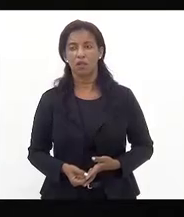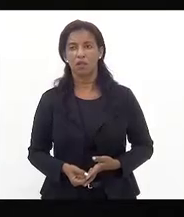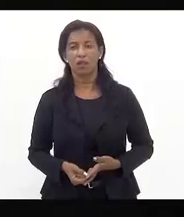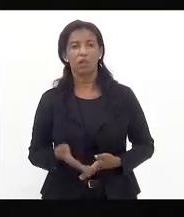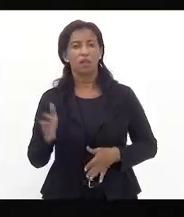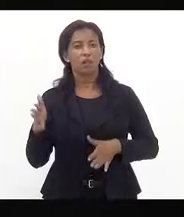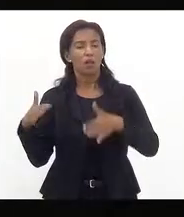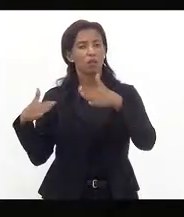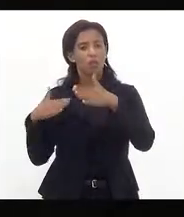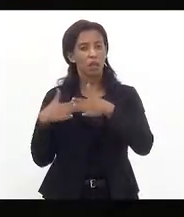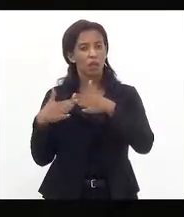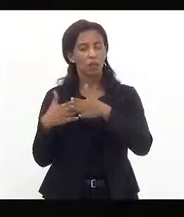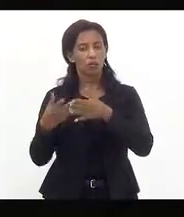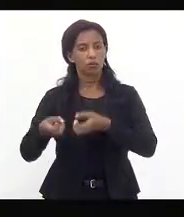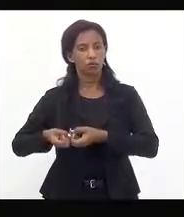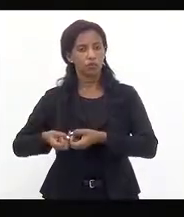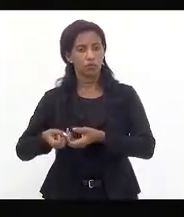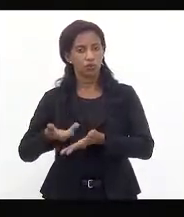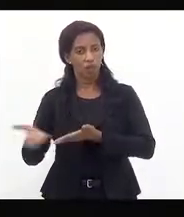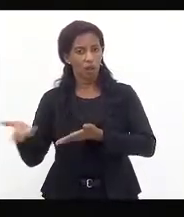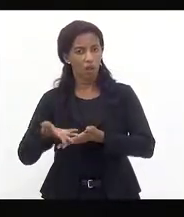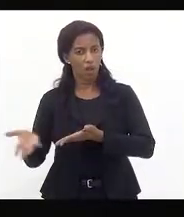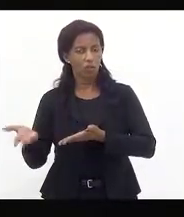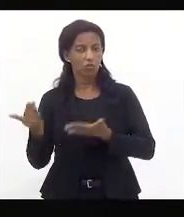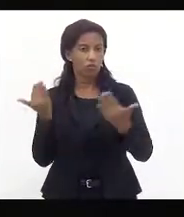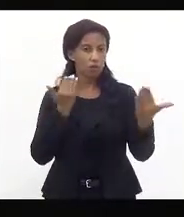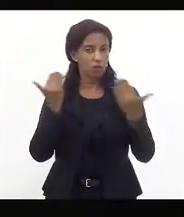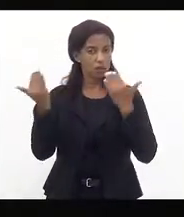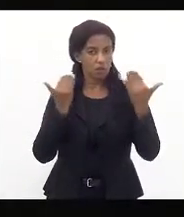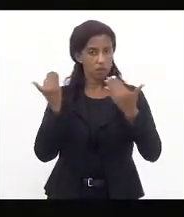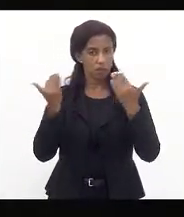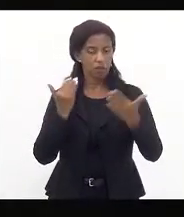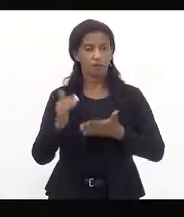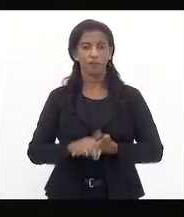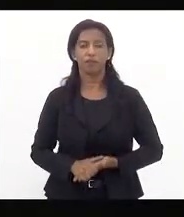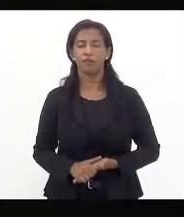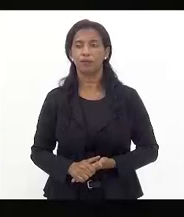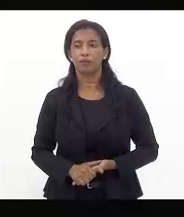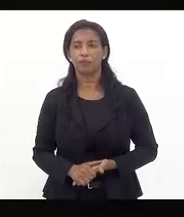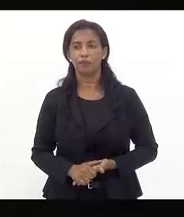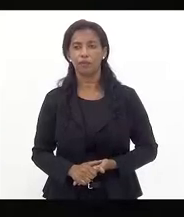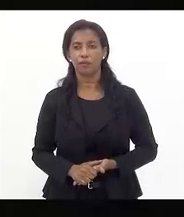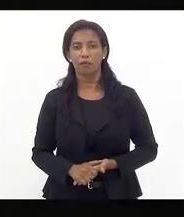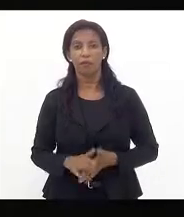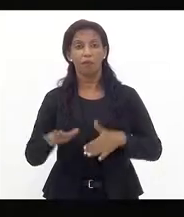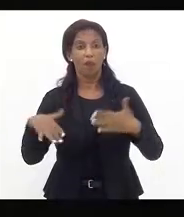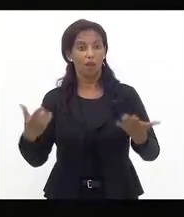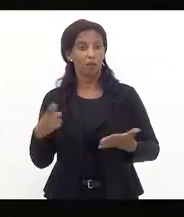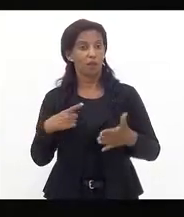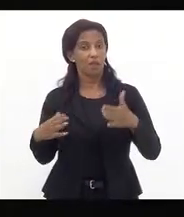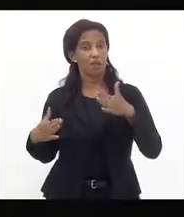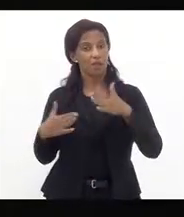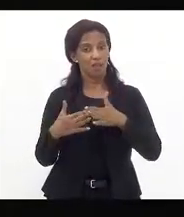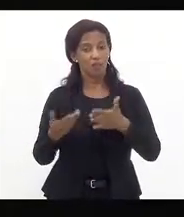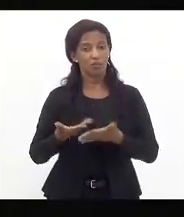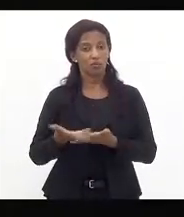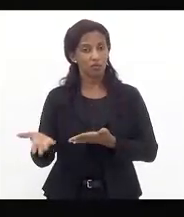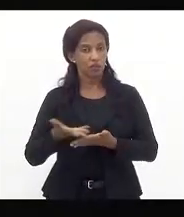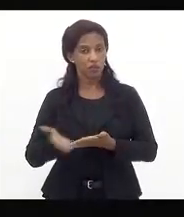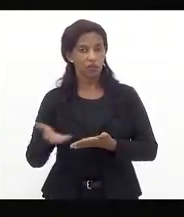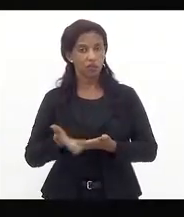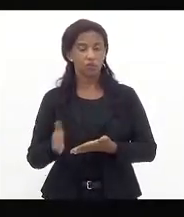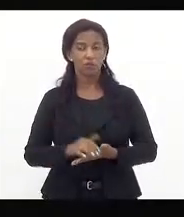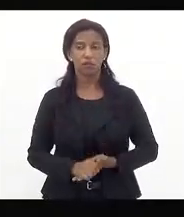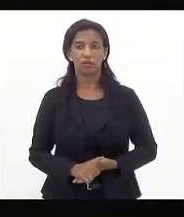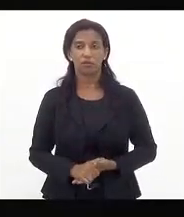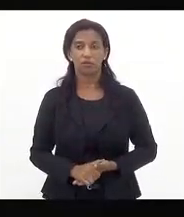defender um teto de gastos que é a semelhança, né? Ainda usa teto de gastos, ou seja,